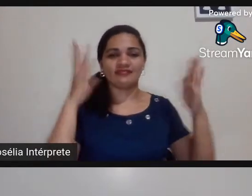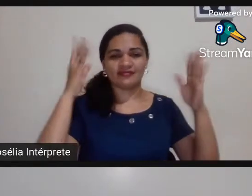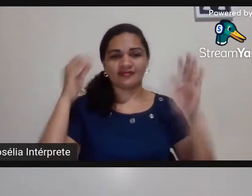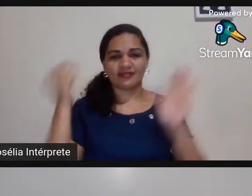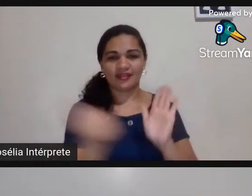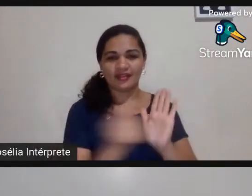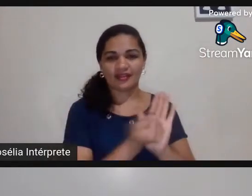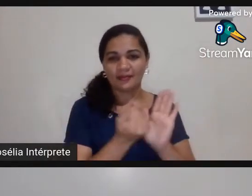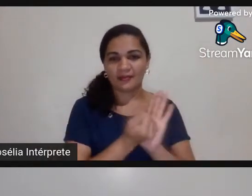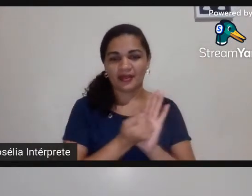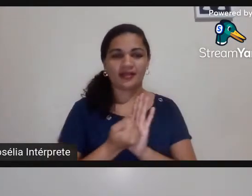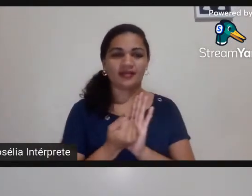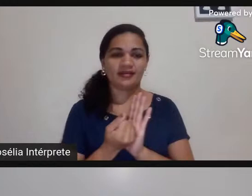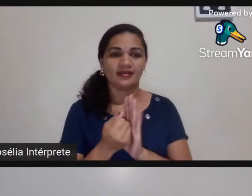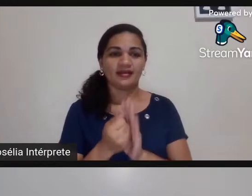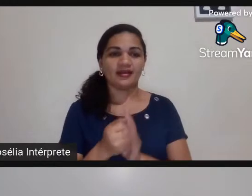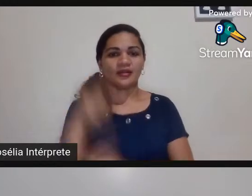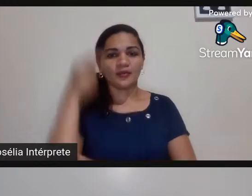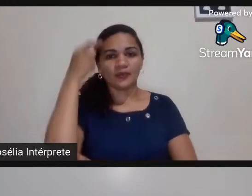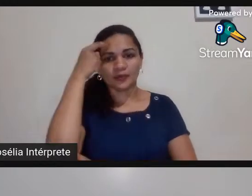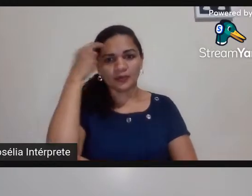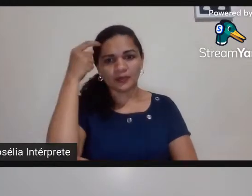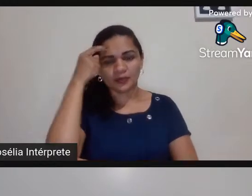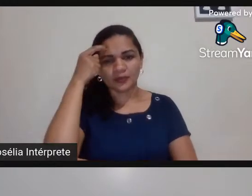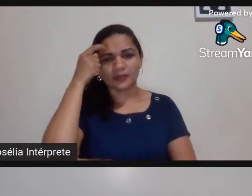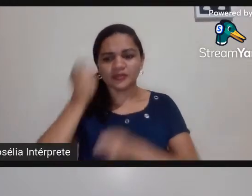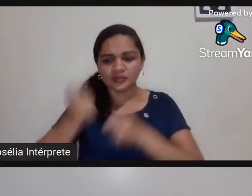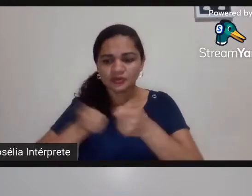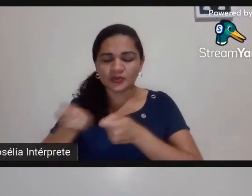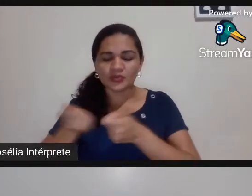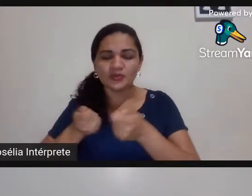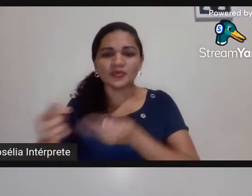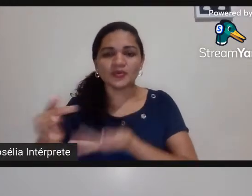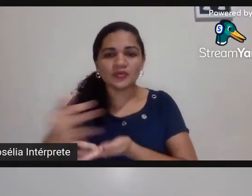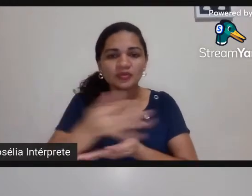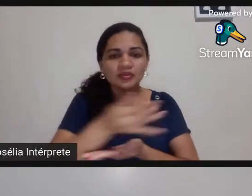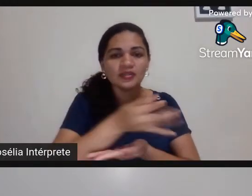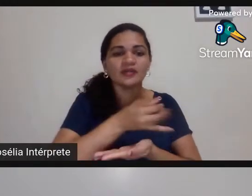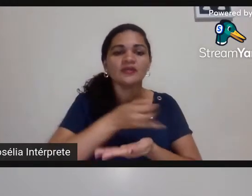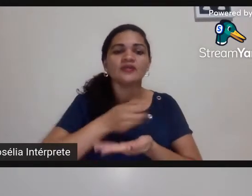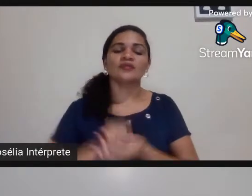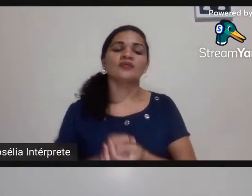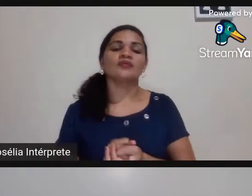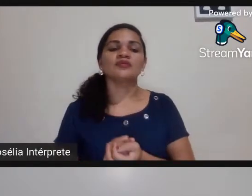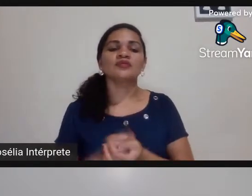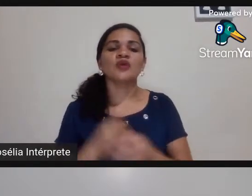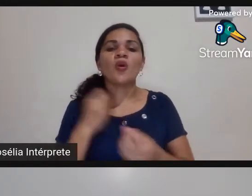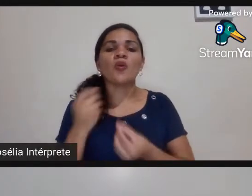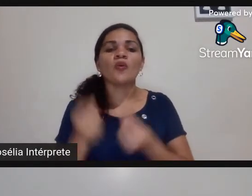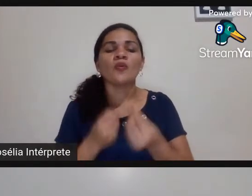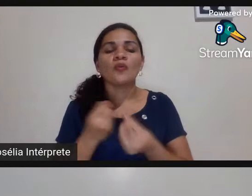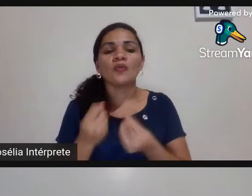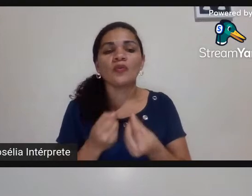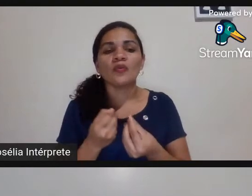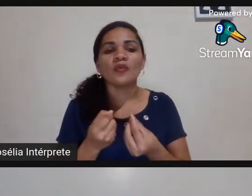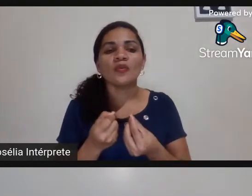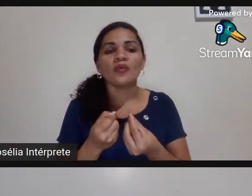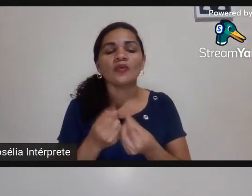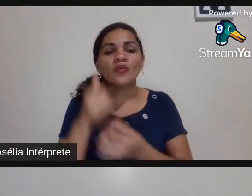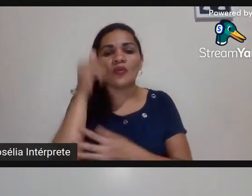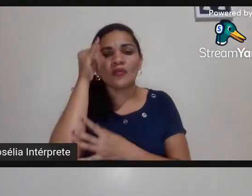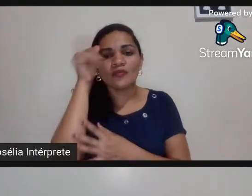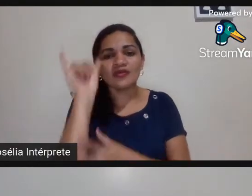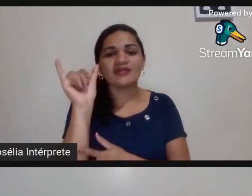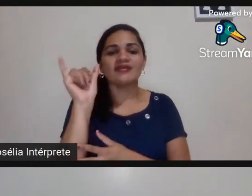aí o consumo consciente e ele vem nessa contra ordem né então como é combater essa lógica mercadológica